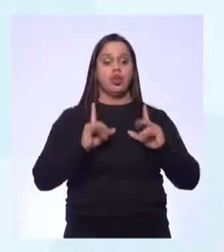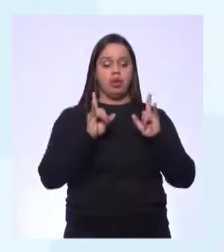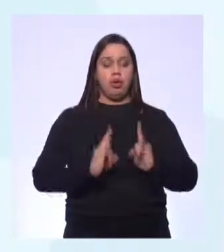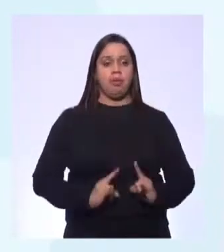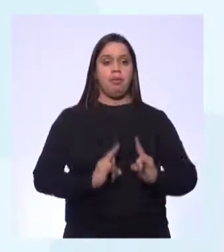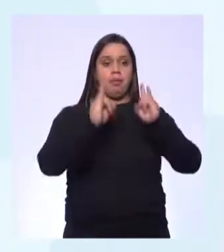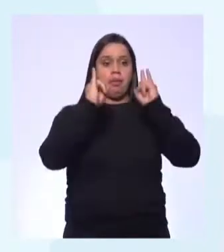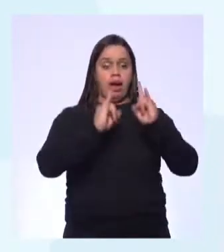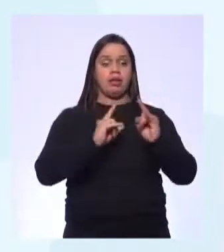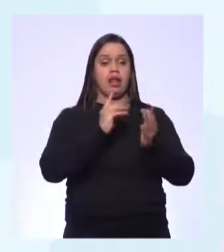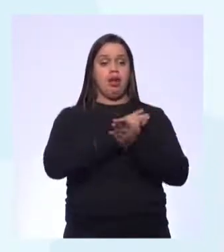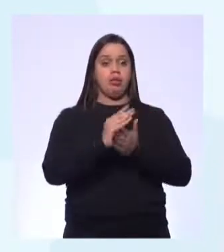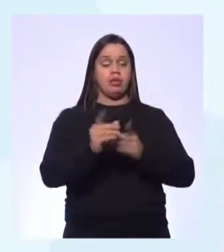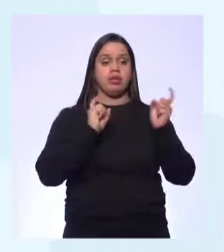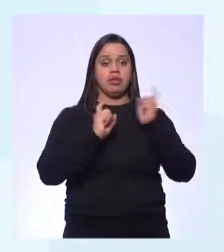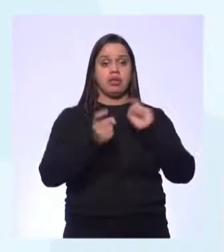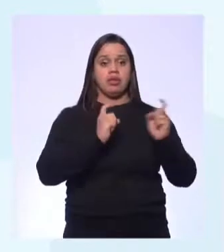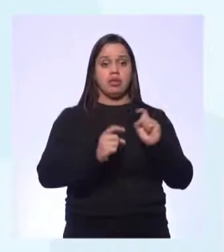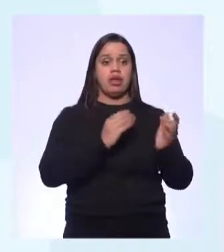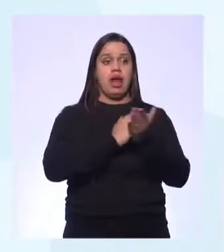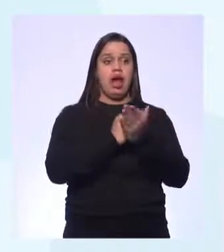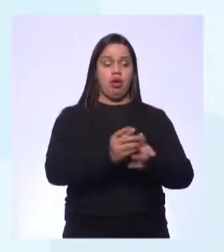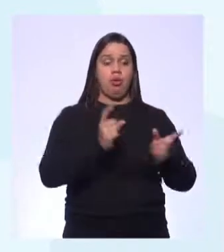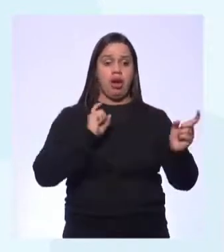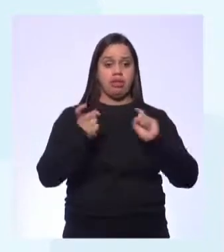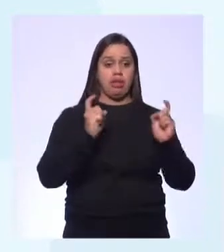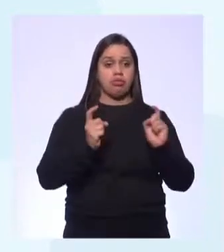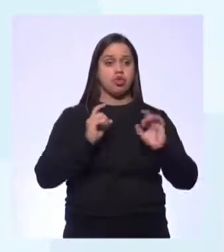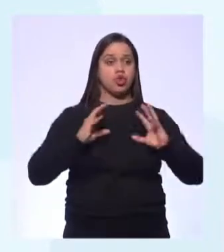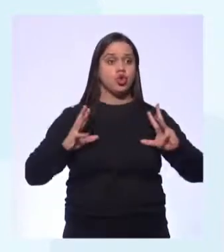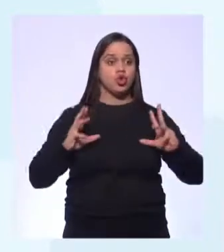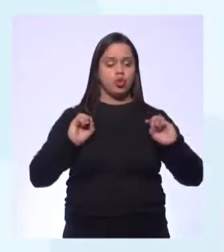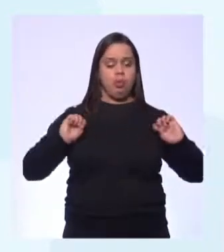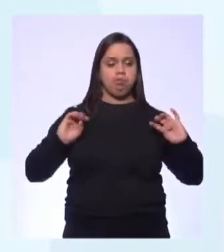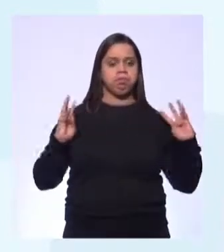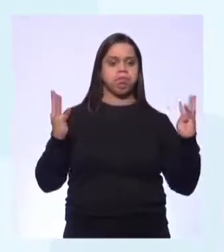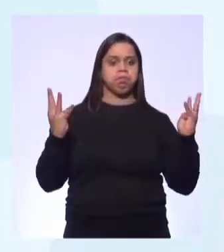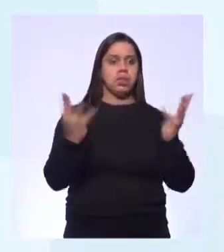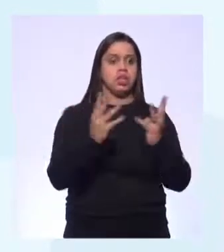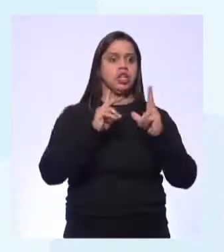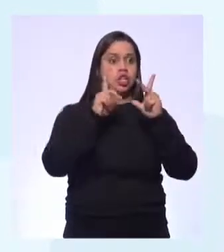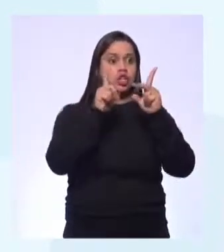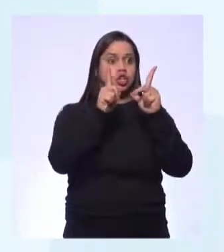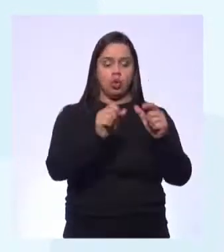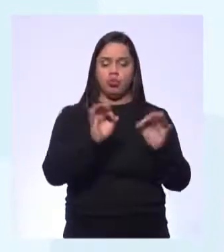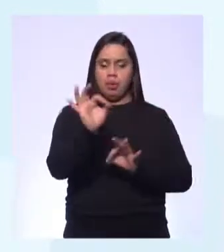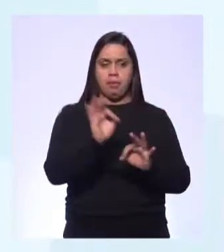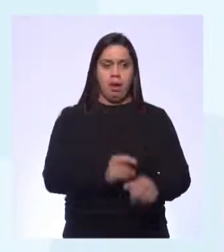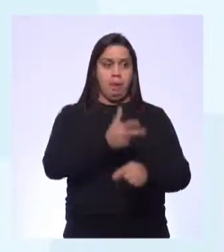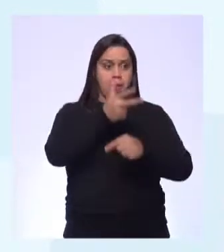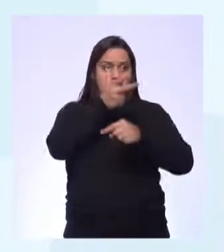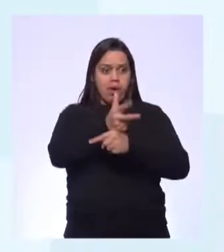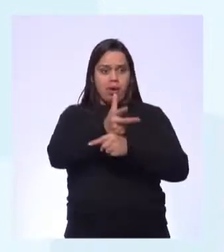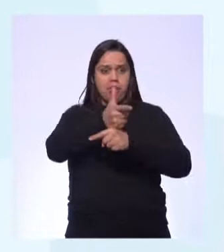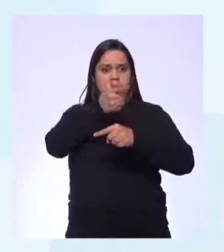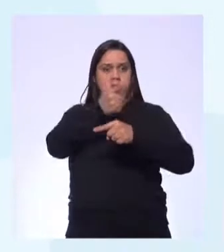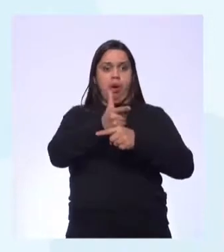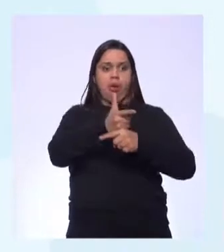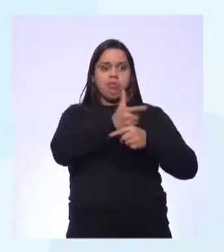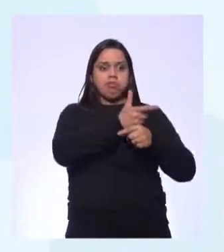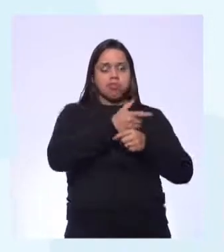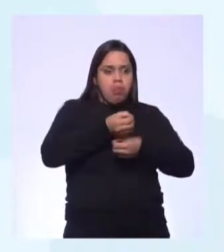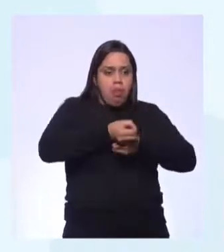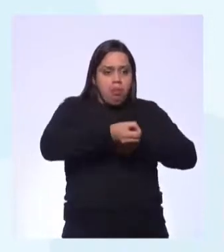são colocados peças de artilharias nas entradas das ruas adjacentes. Olha só, nós temos